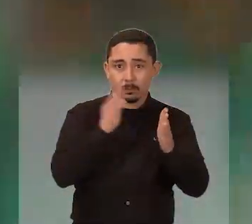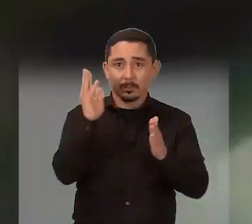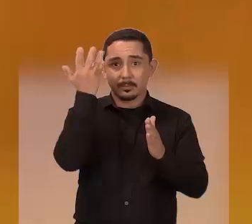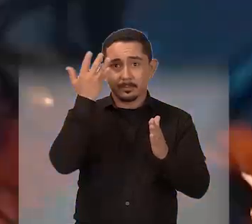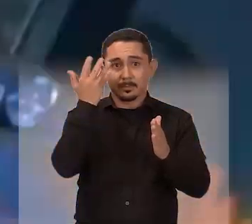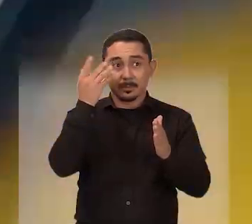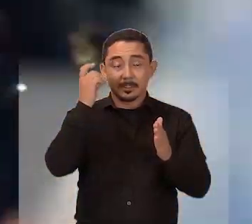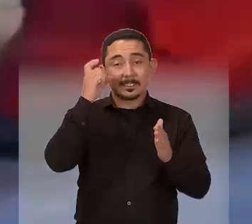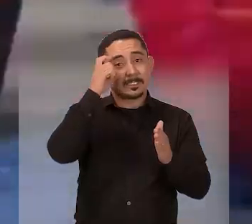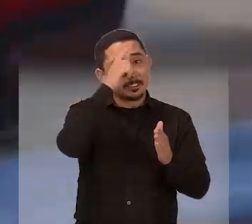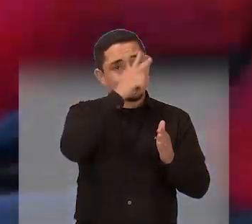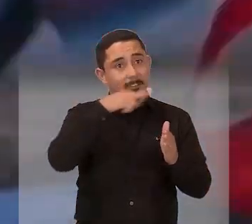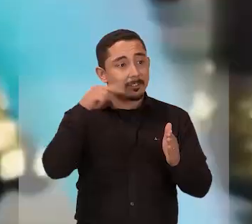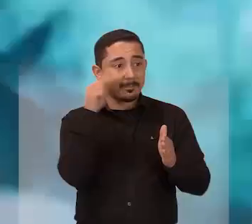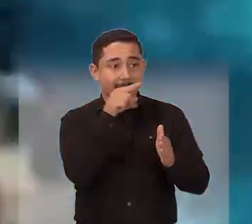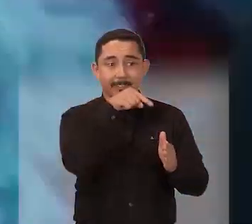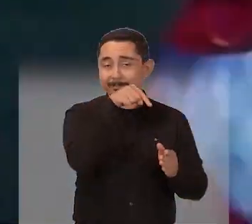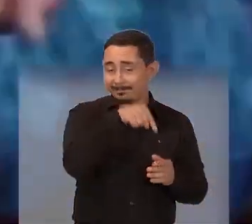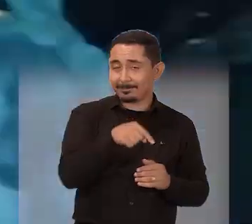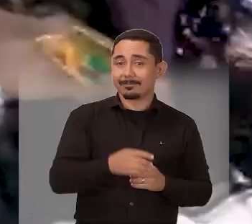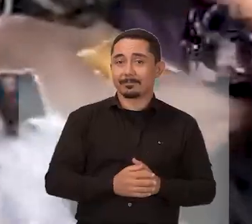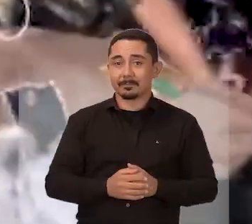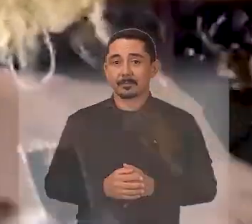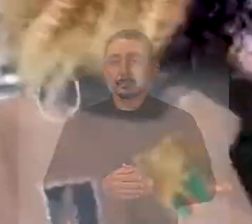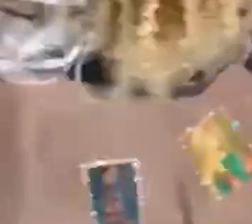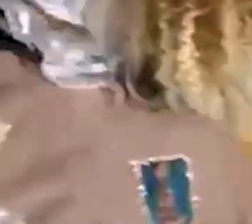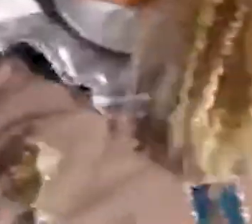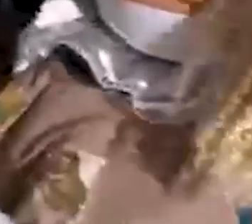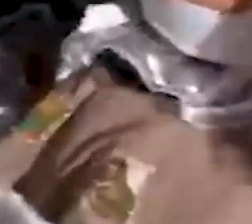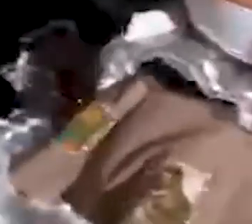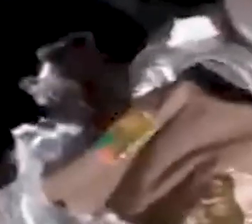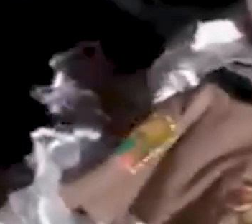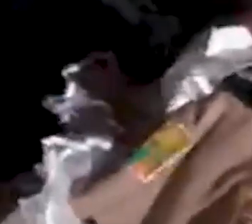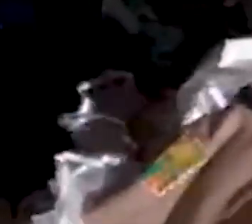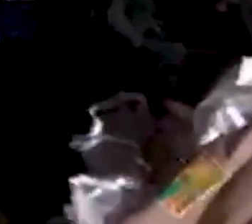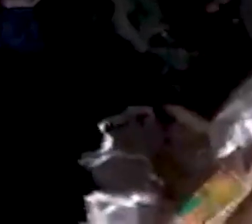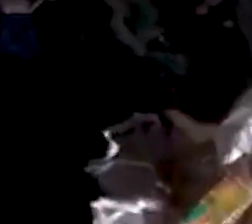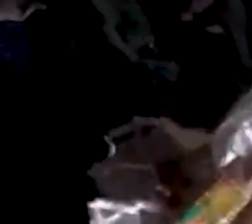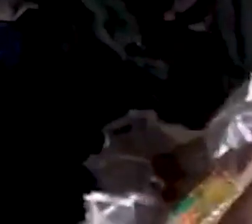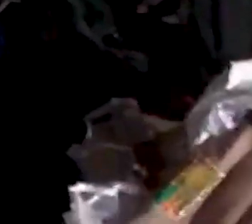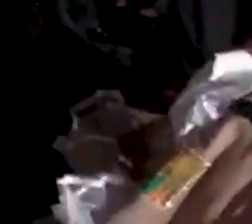um elemento que dificilmente será visto por aqui.